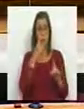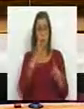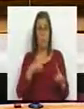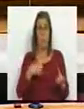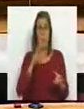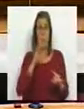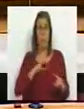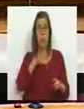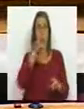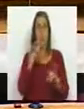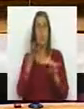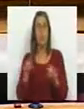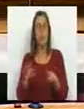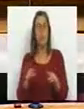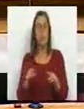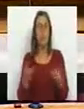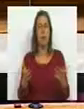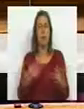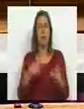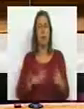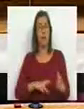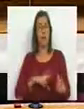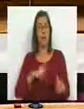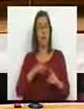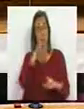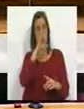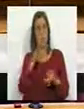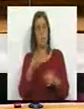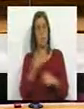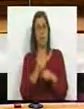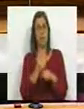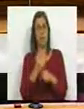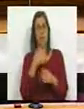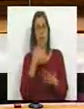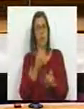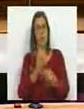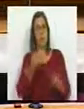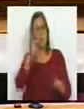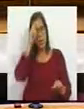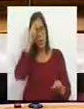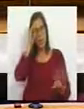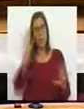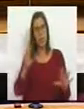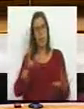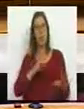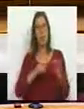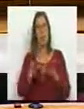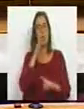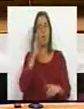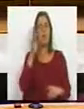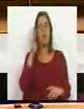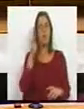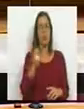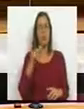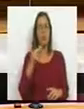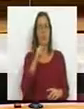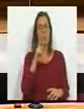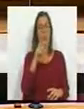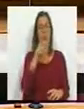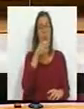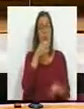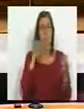da Senhora Ministra, mas pelas reações do Governo e até pela muita elegância, devo confessar, com que o Senhor Deputado José Manuel Pureza colocou o